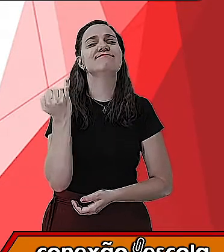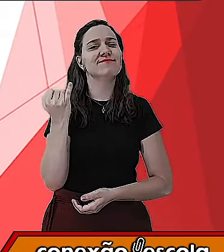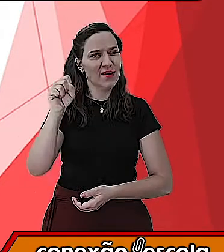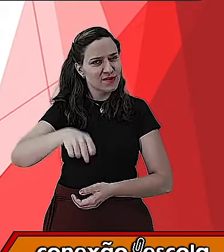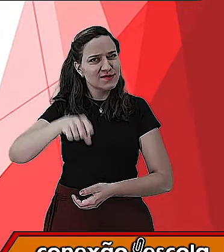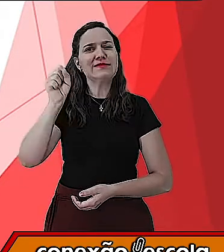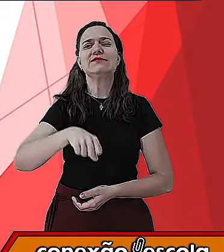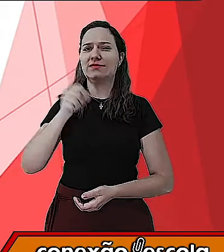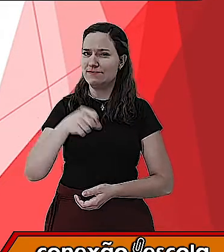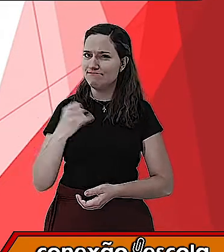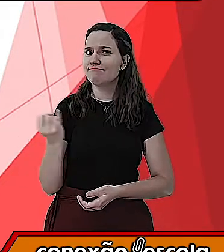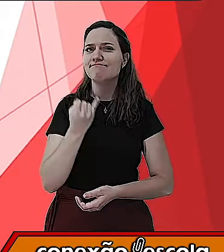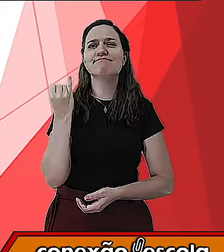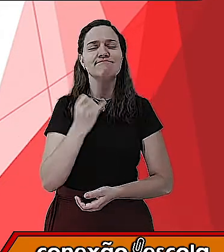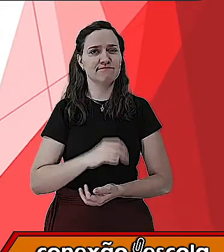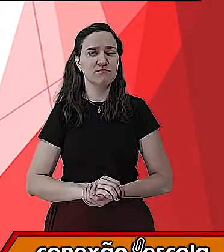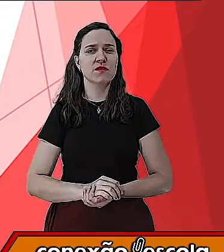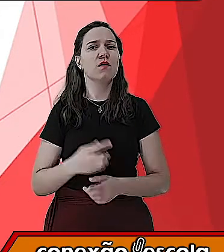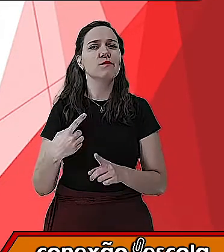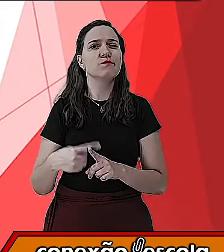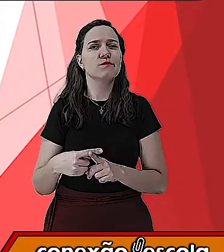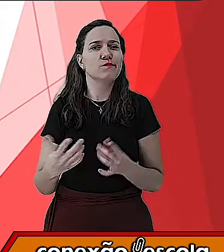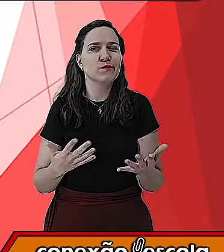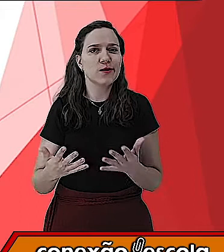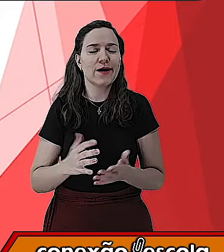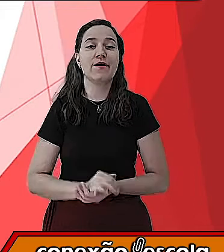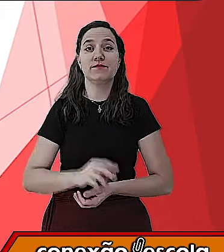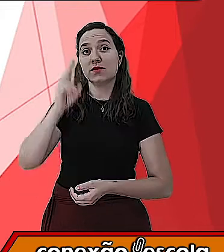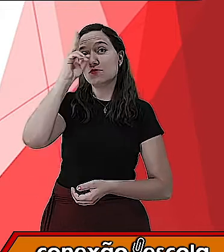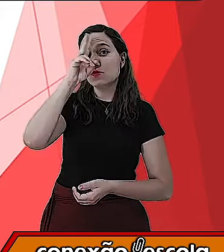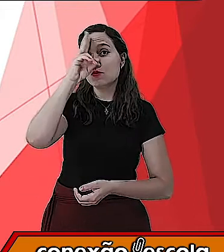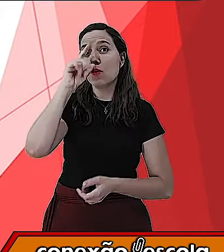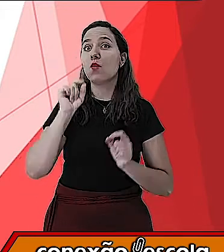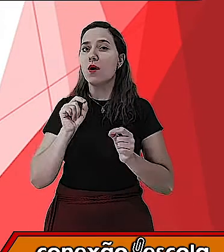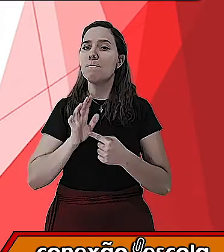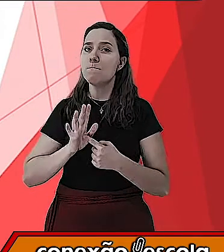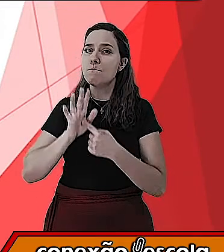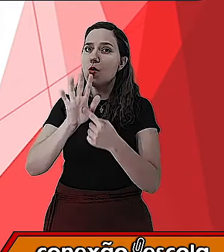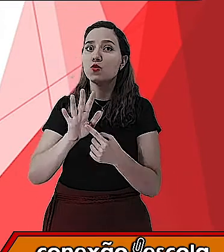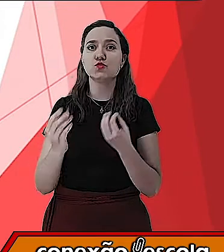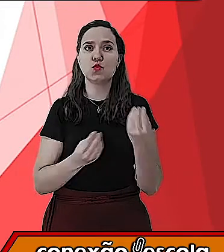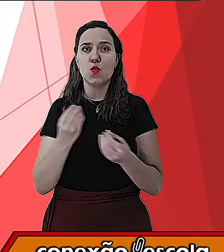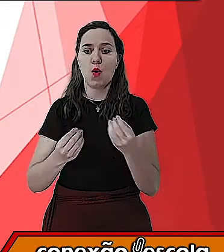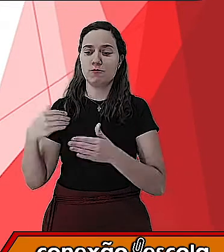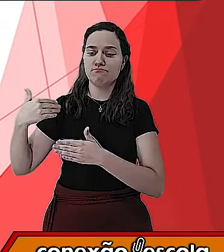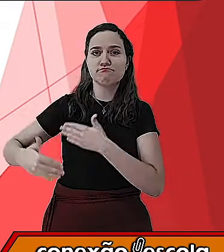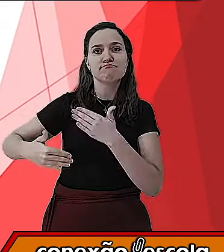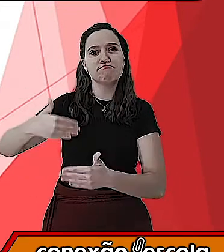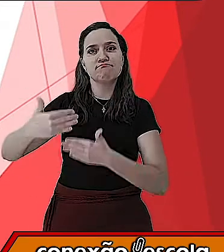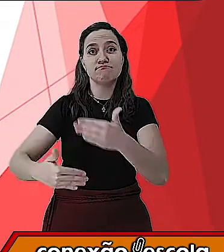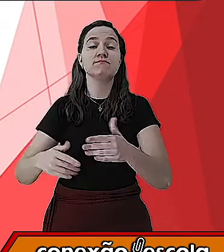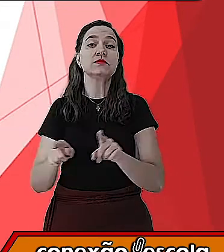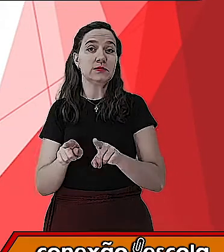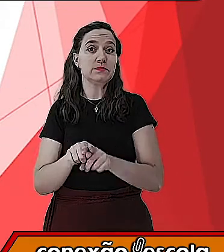Isso mesmo! E a importância da história está em seu papel de direcionar o homem no